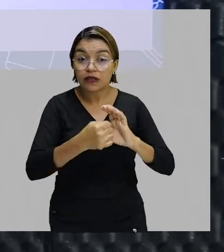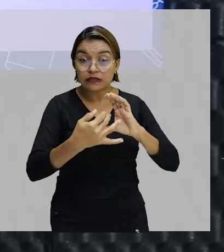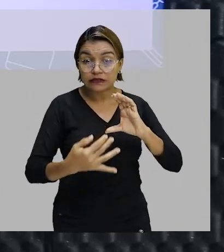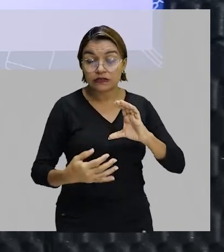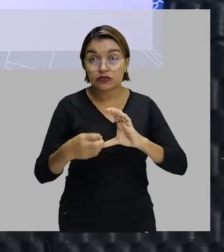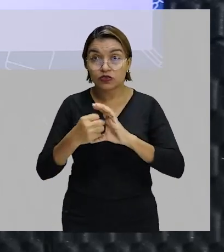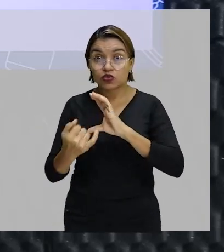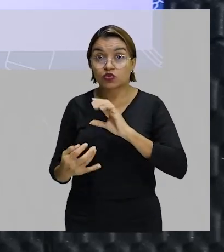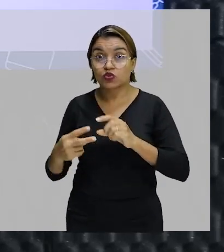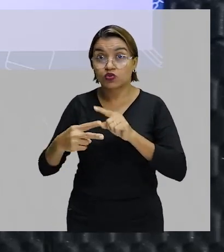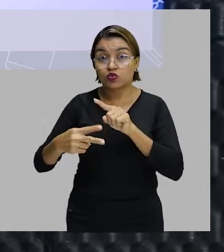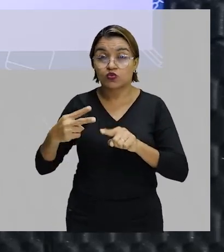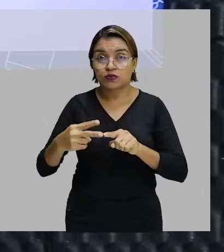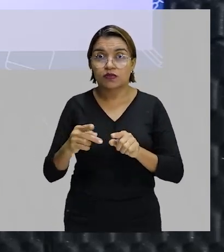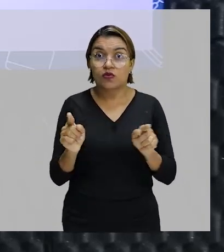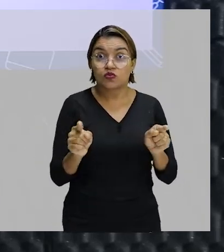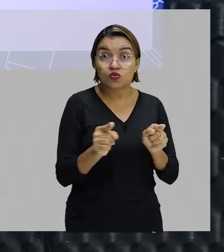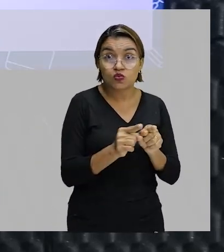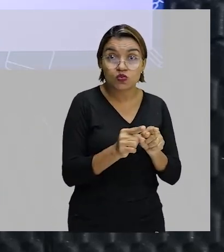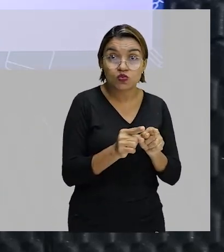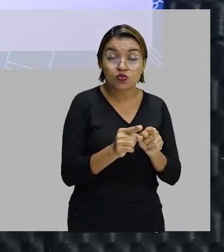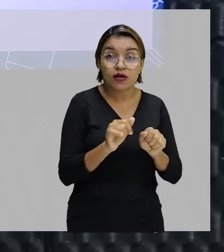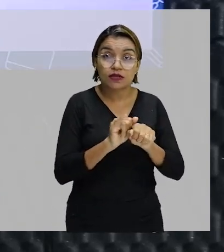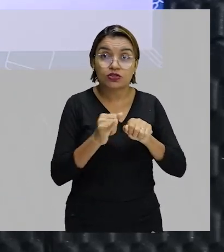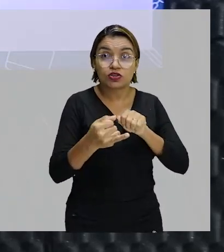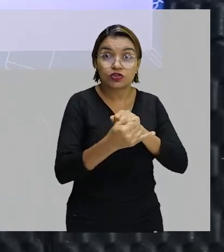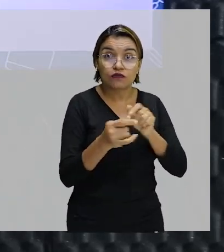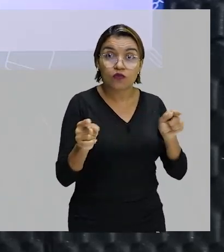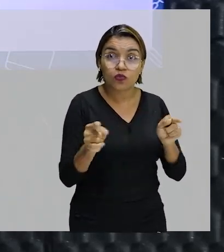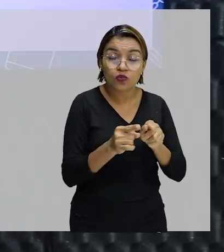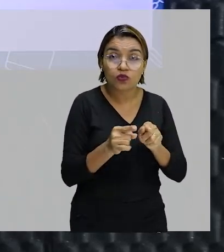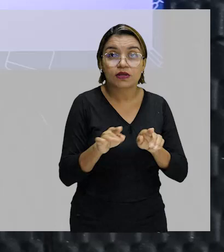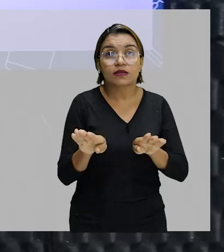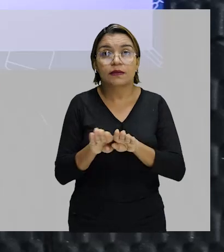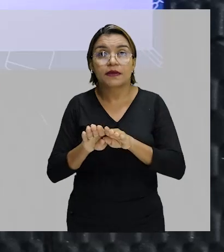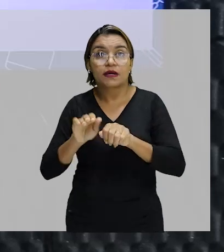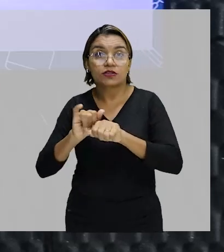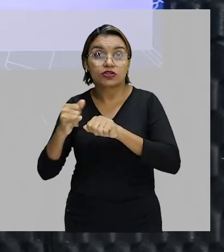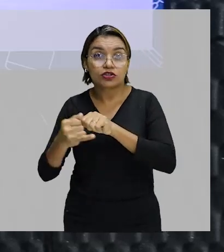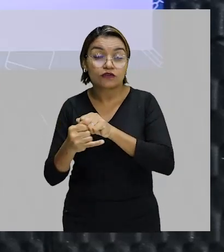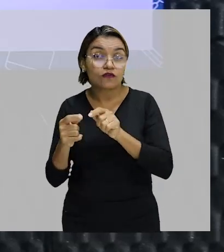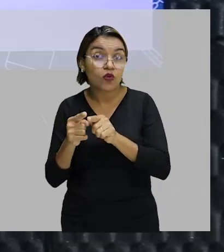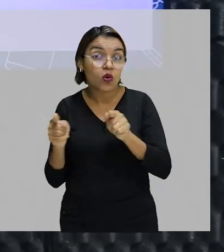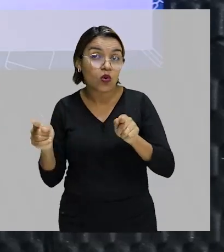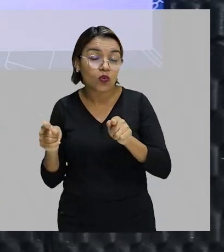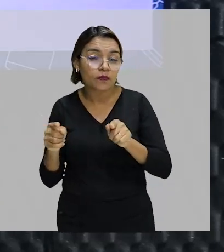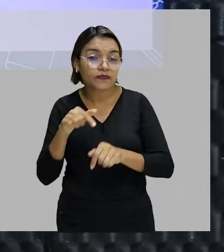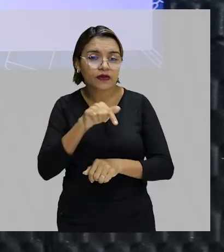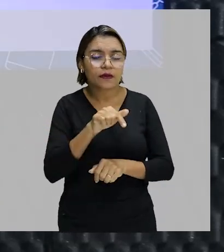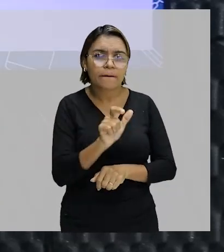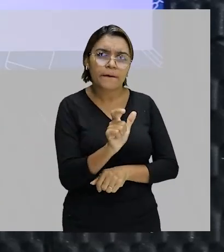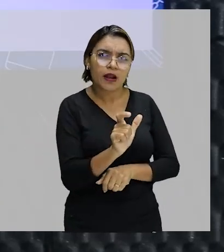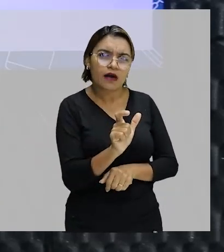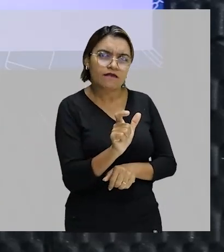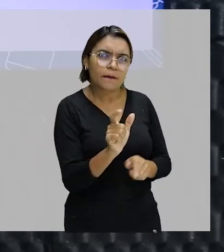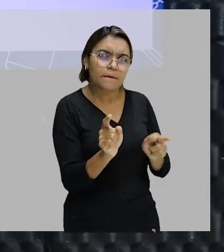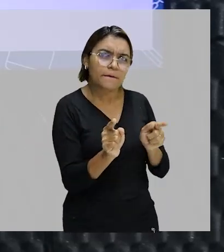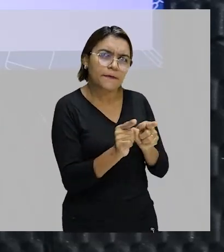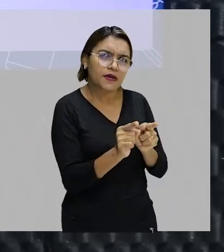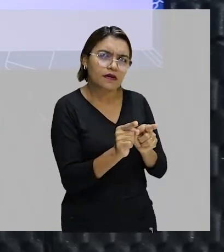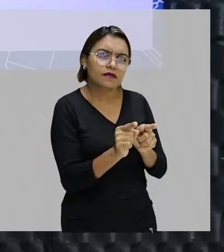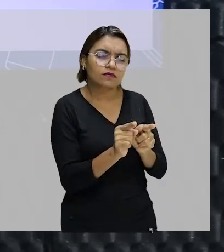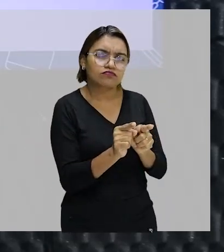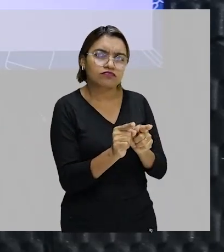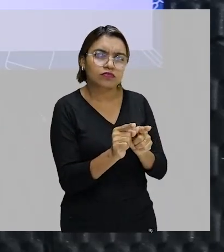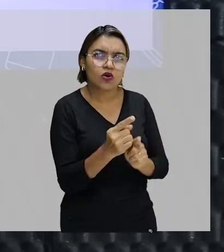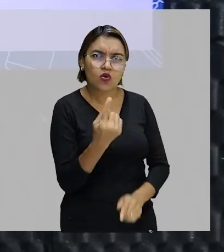que são considerados curtos e adjetivos que são considerados longos. Um adjetivo curto é uma palavra pequena, é uma palavra formada